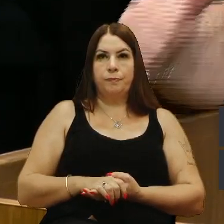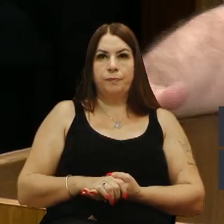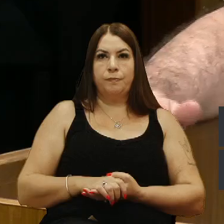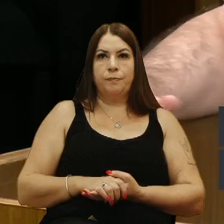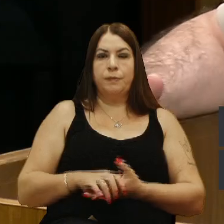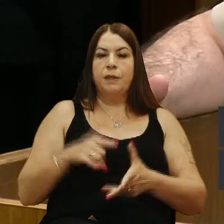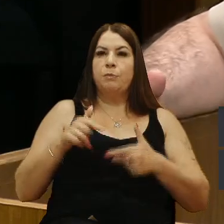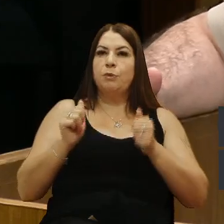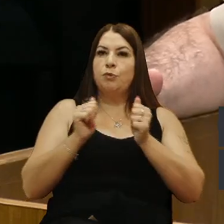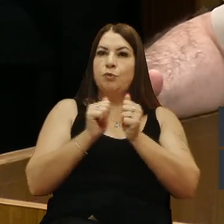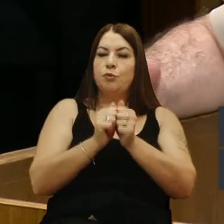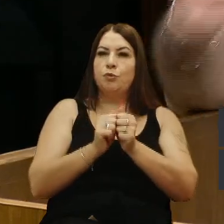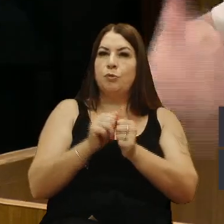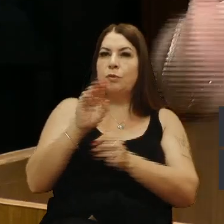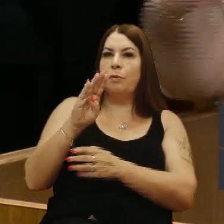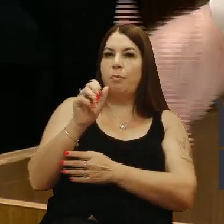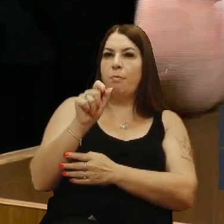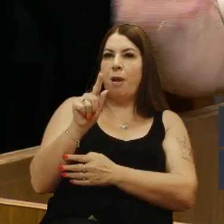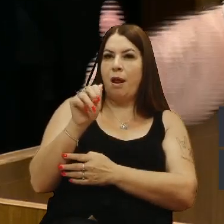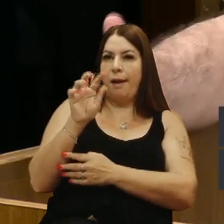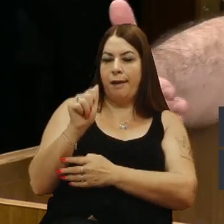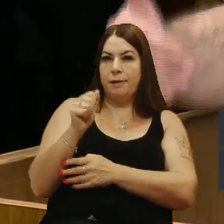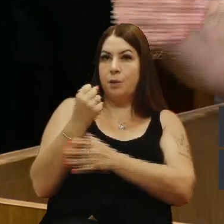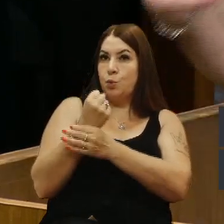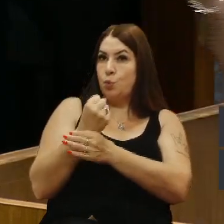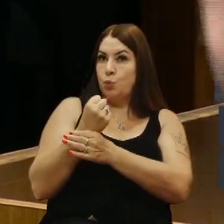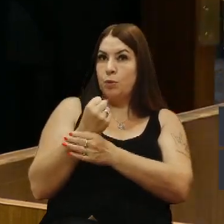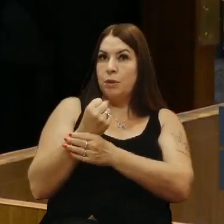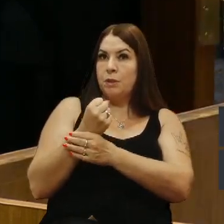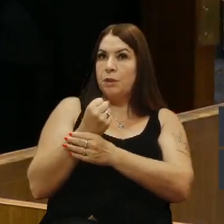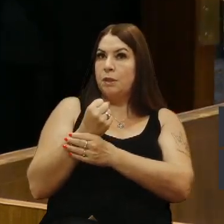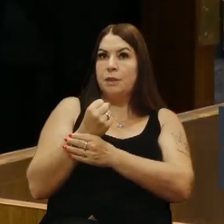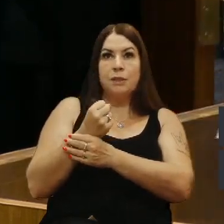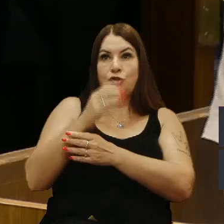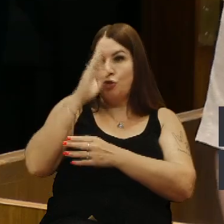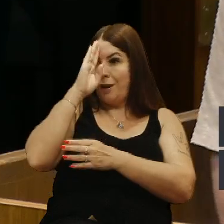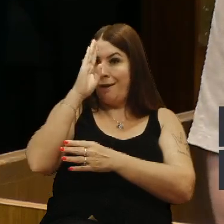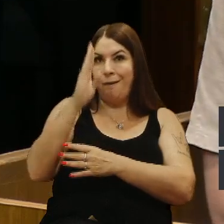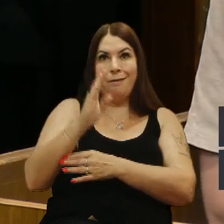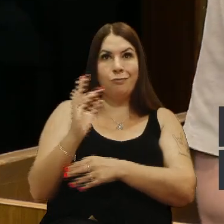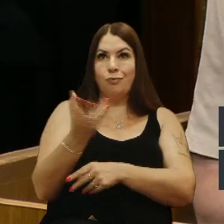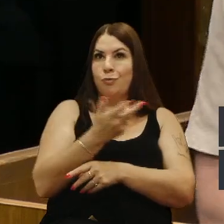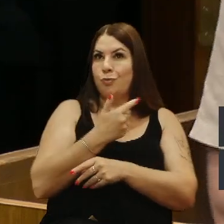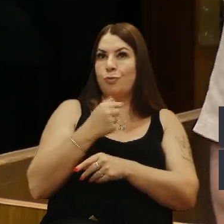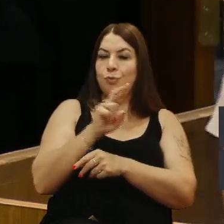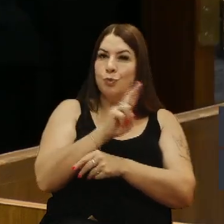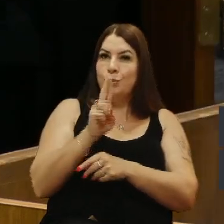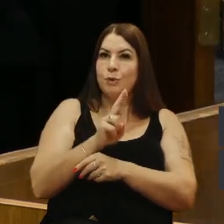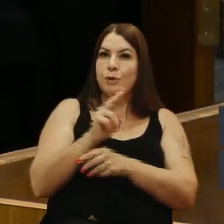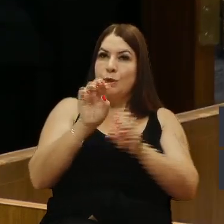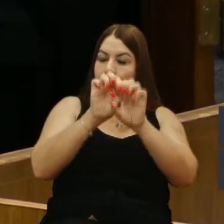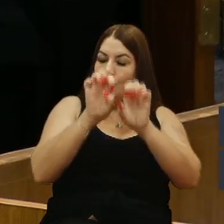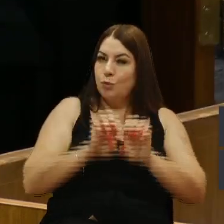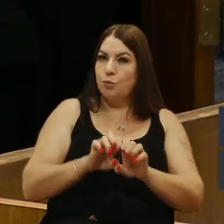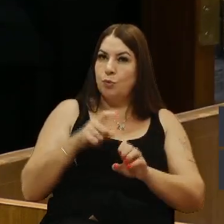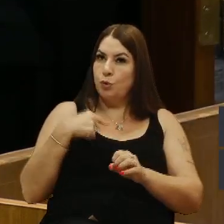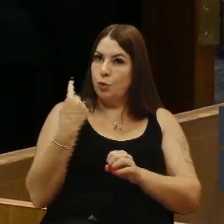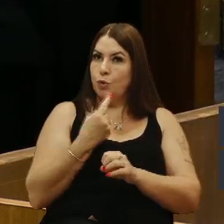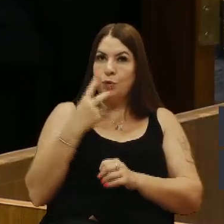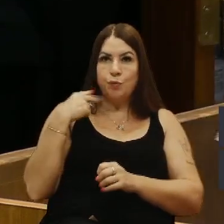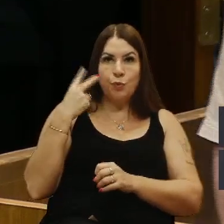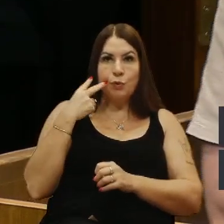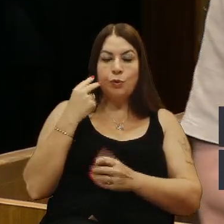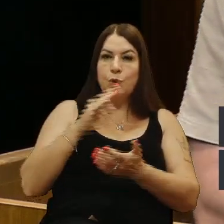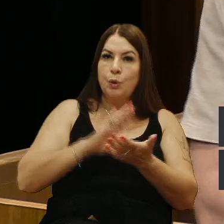operação conjunta de balada segura. Então, diuturnamente é utilizado essas estruturas que nós, vereadores,